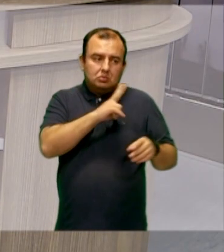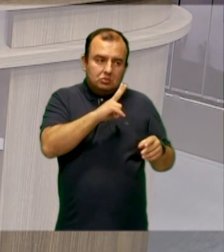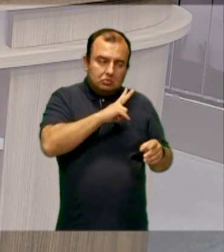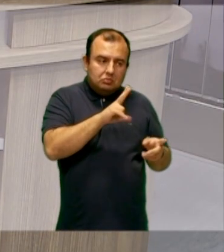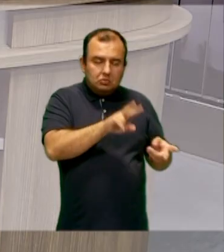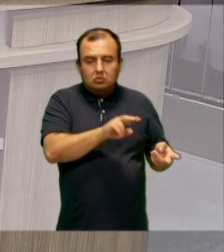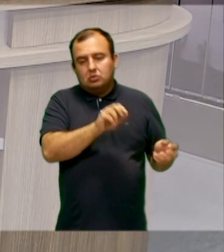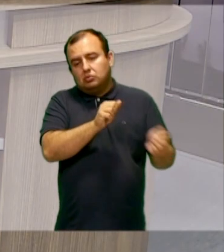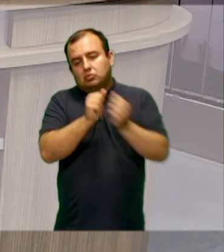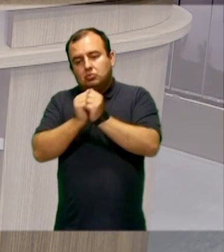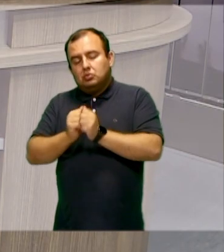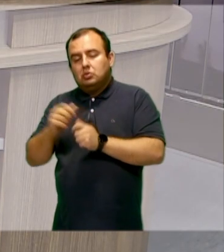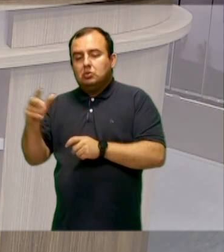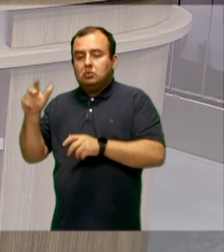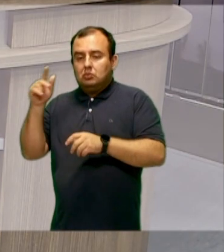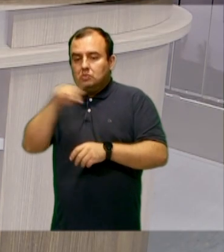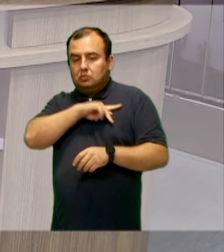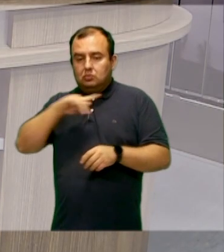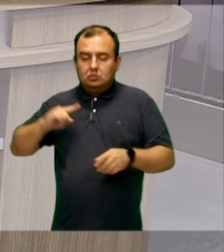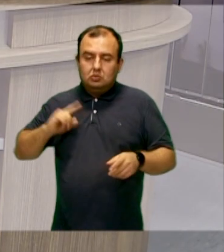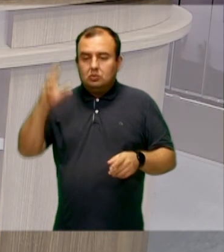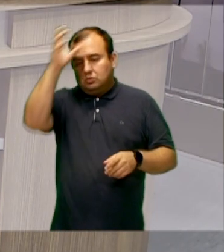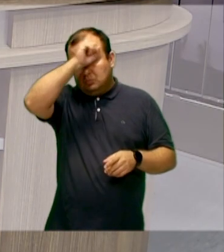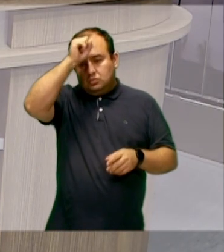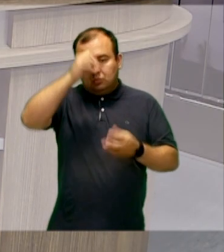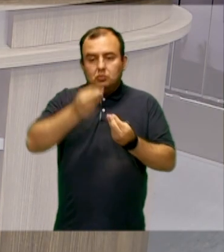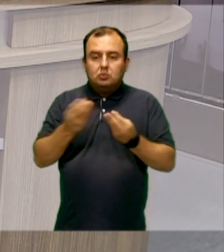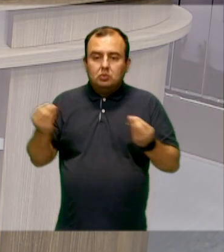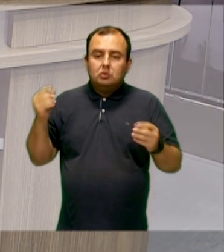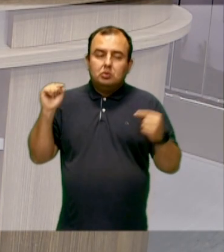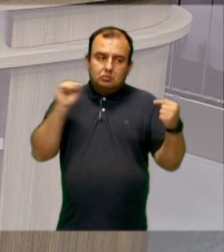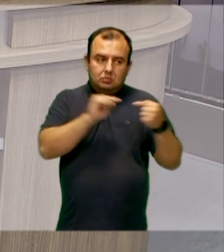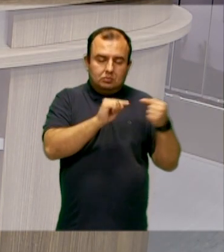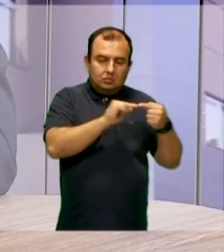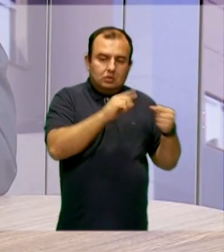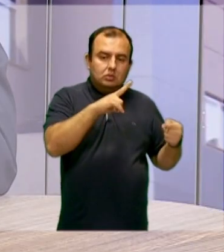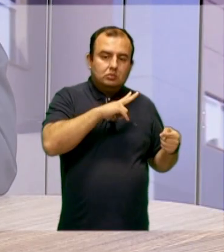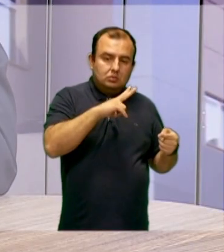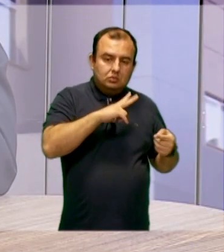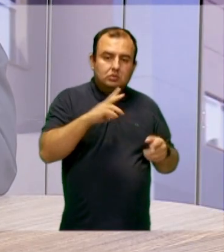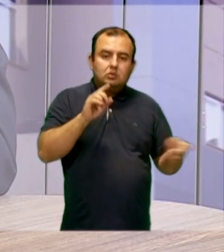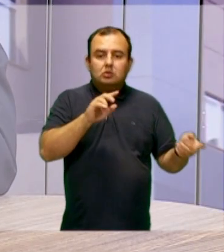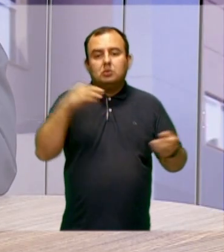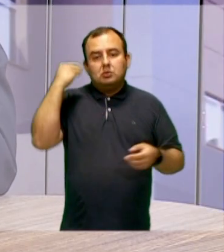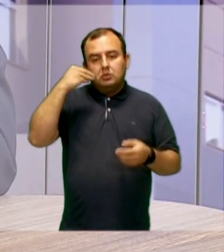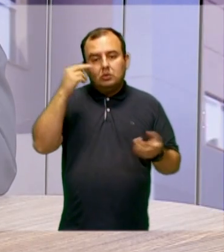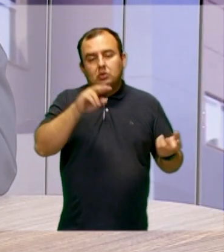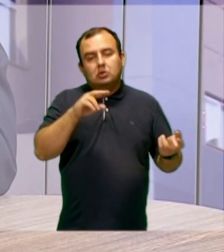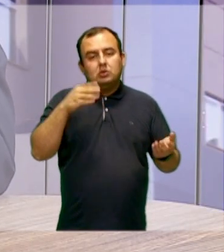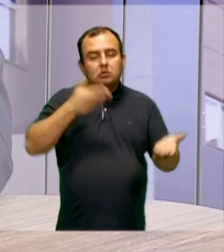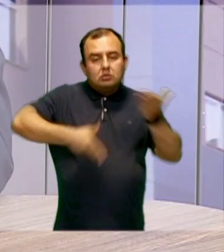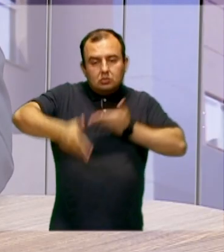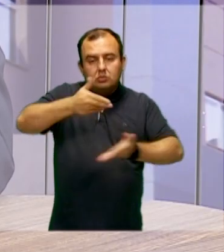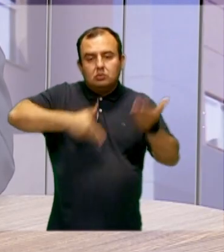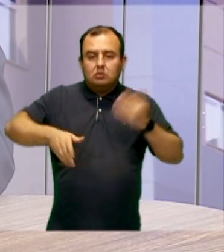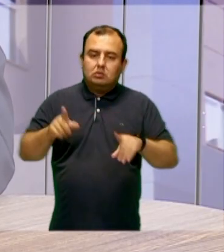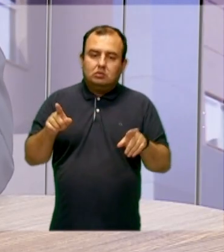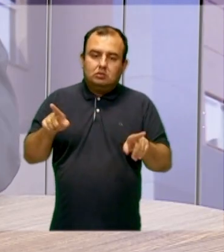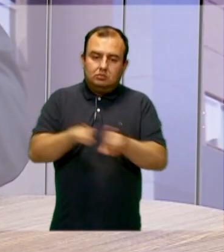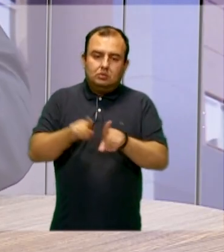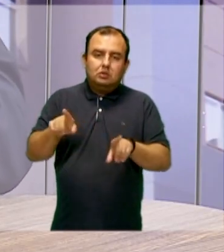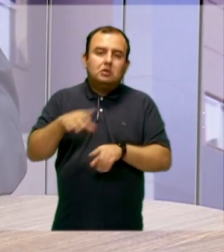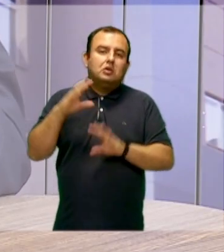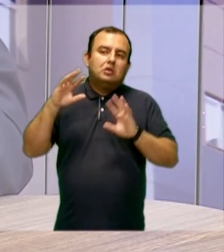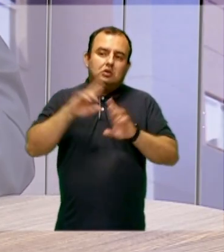o público, né? Acredito que também estou aprendendo muito no público para também aplicar no privado. Mas acho que está sendo uma troca de experiência muito bacana. É uma novidade, é um